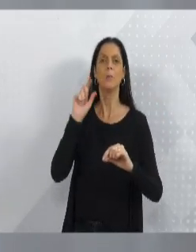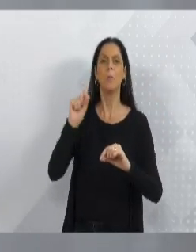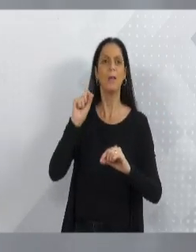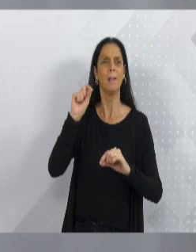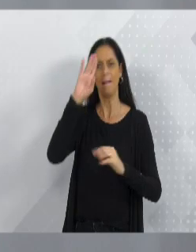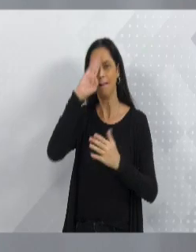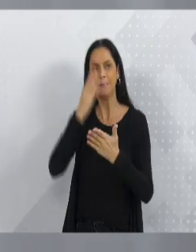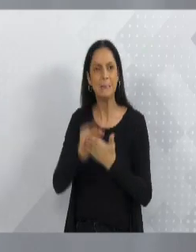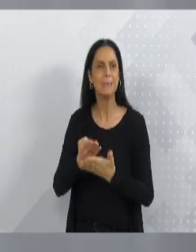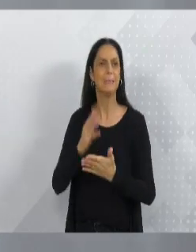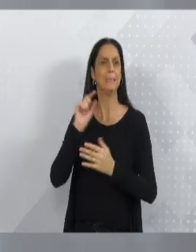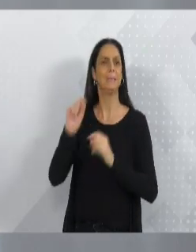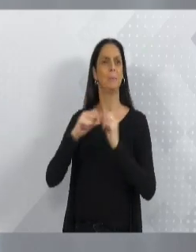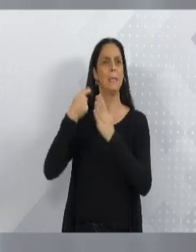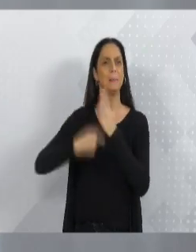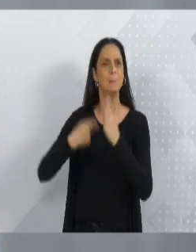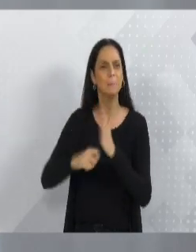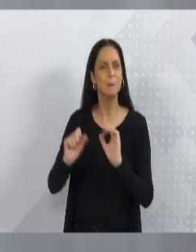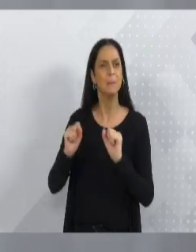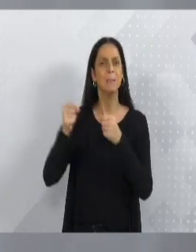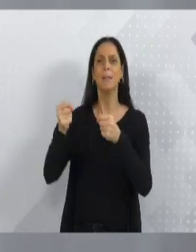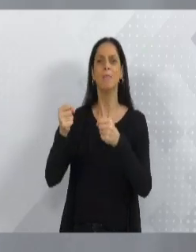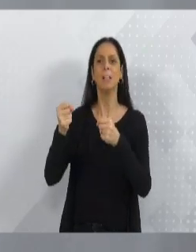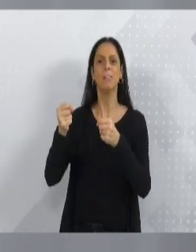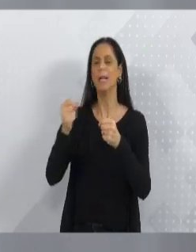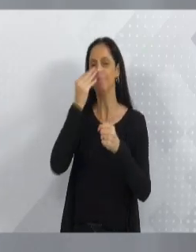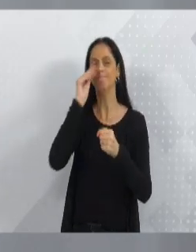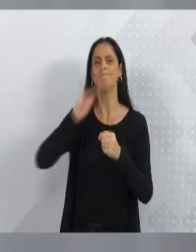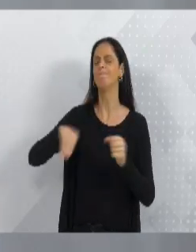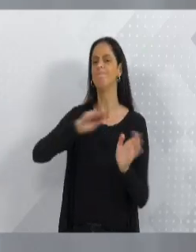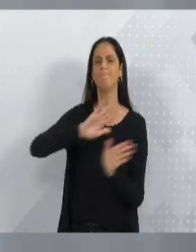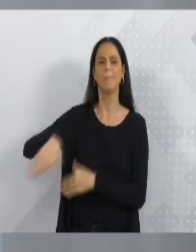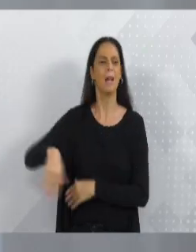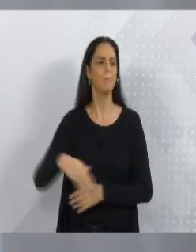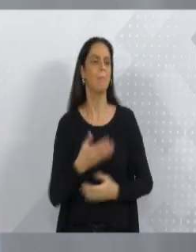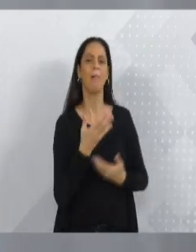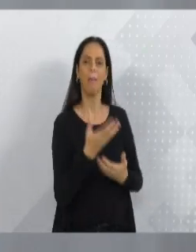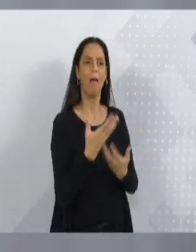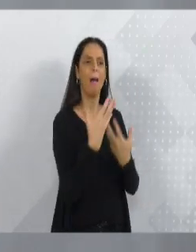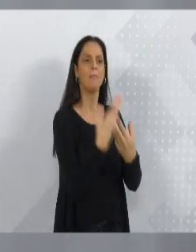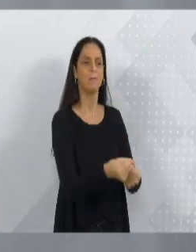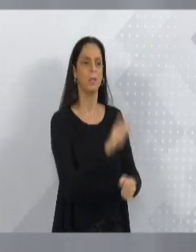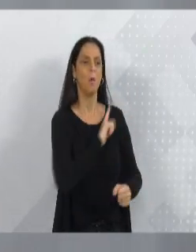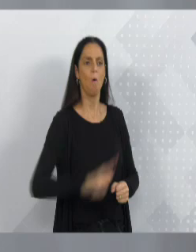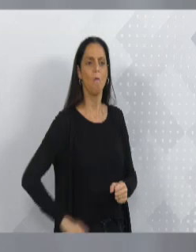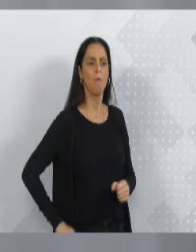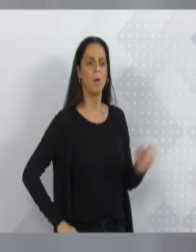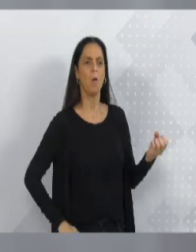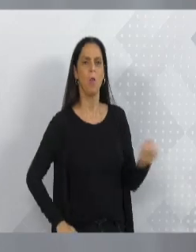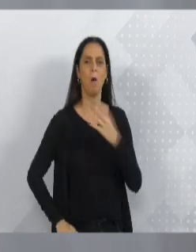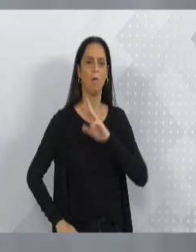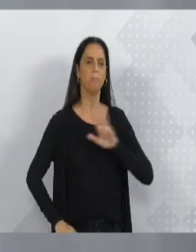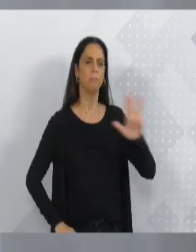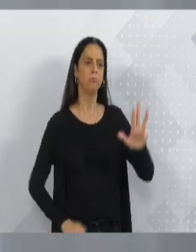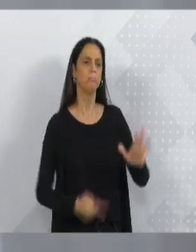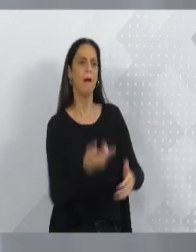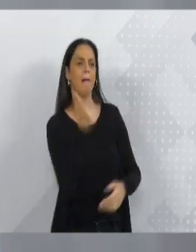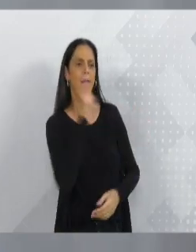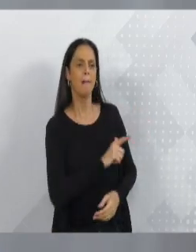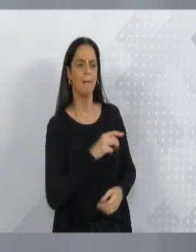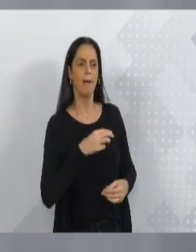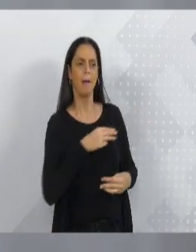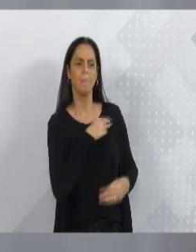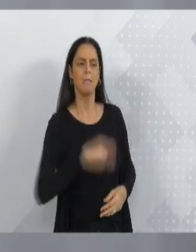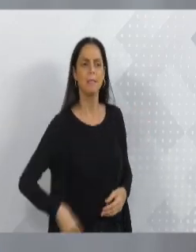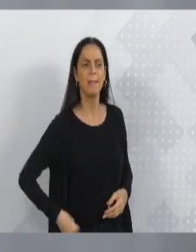troca de ser amigo do governo federal, em troca de ministérios, em troca também de emendas. Então é extremamente importante que a